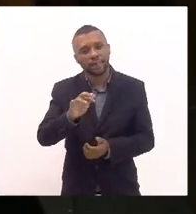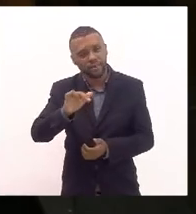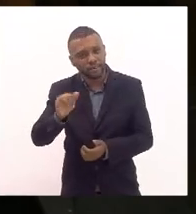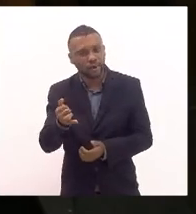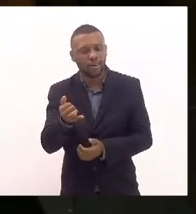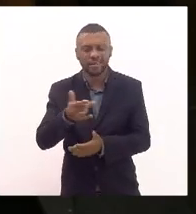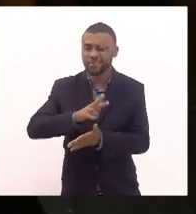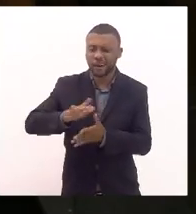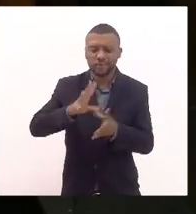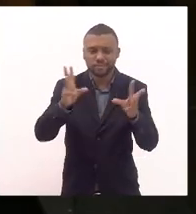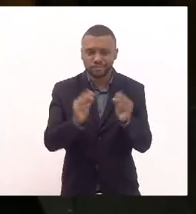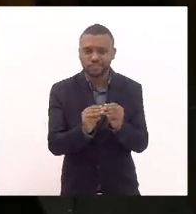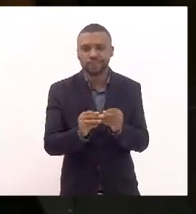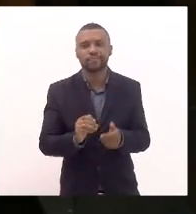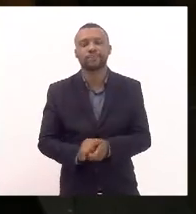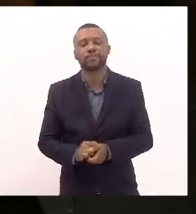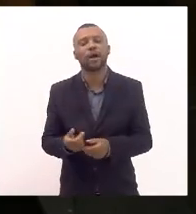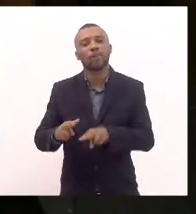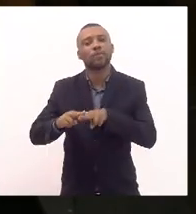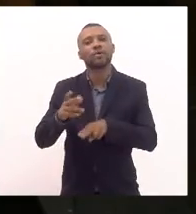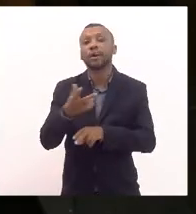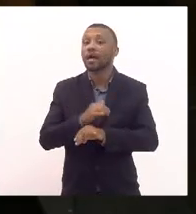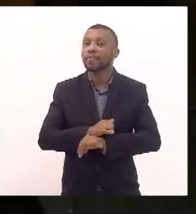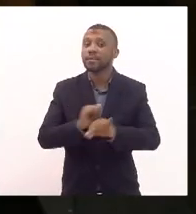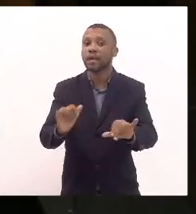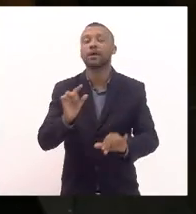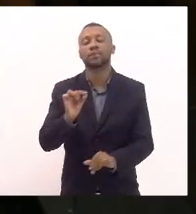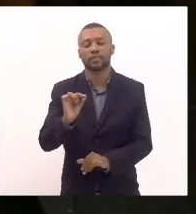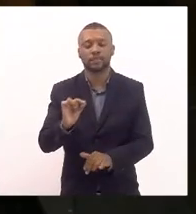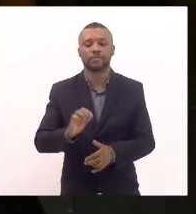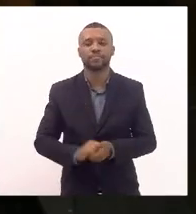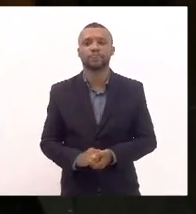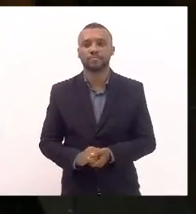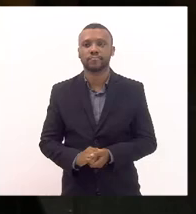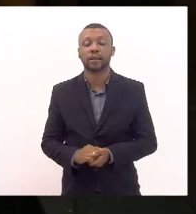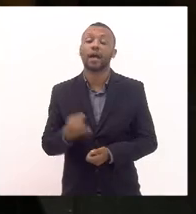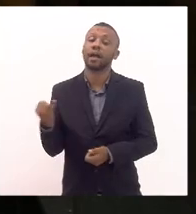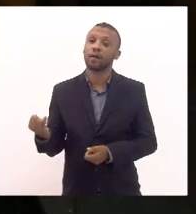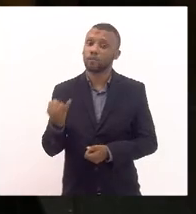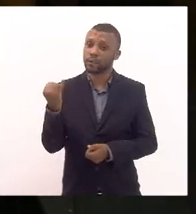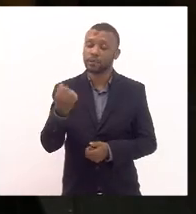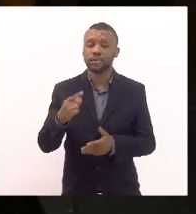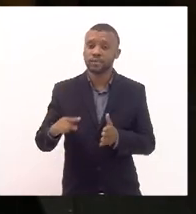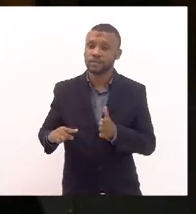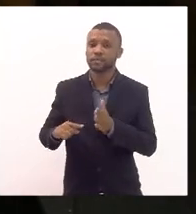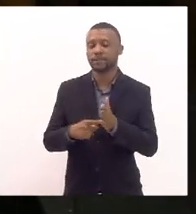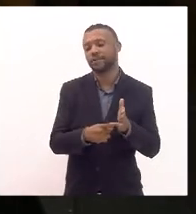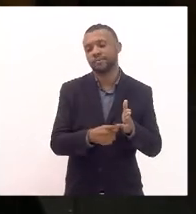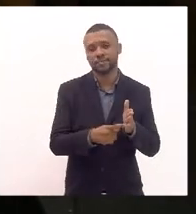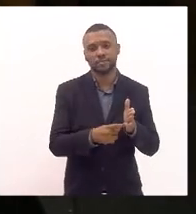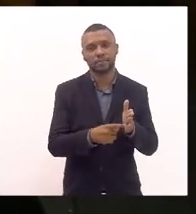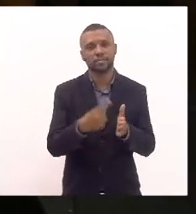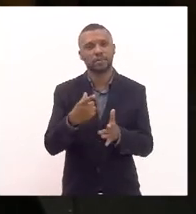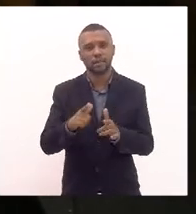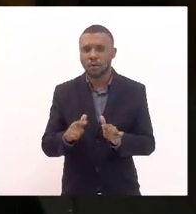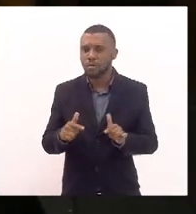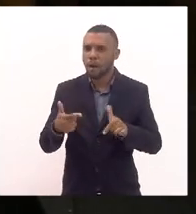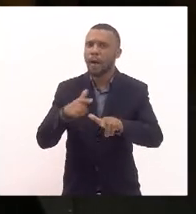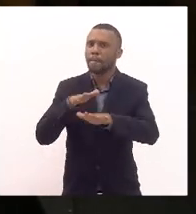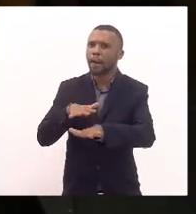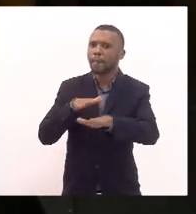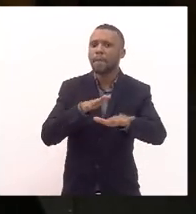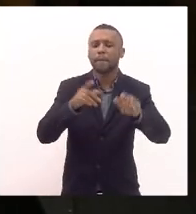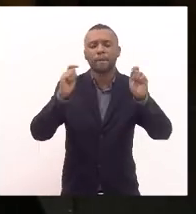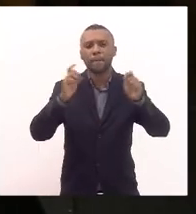em grande parte vou concluir Por isso quero dizer que é importante denunciar Tem havido Atos no Rio de